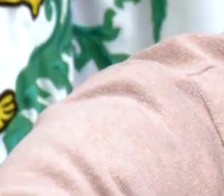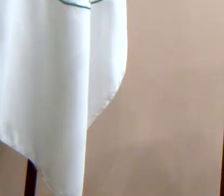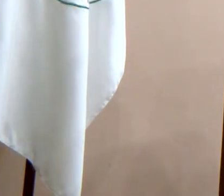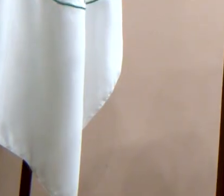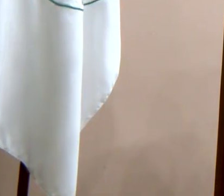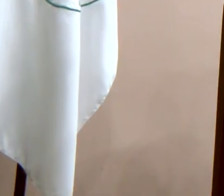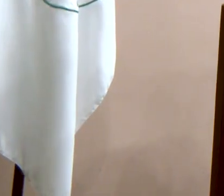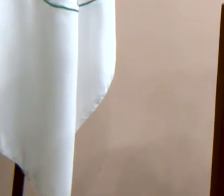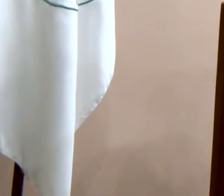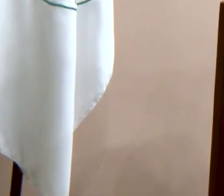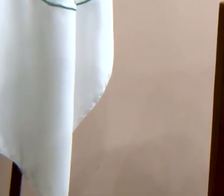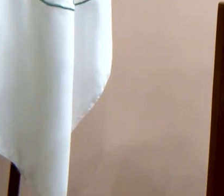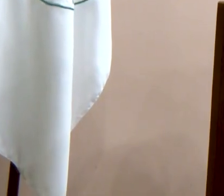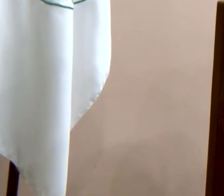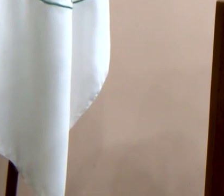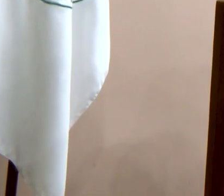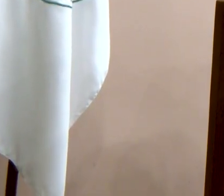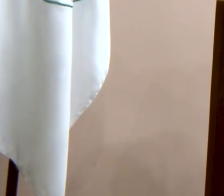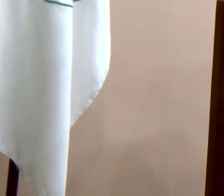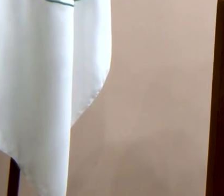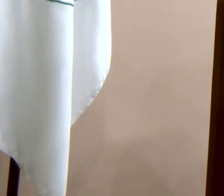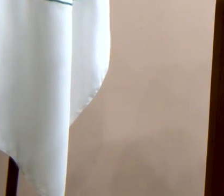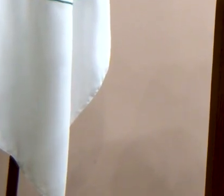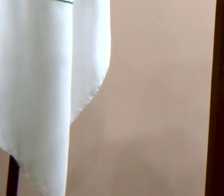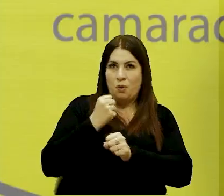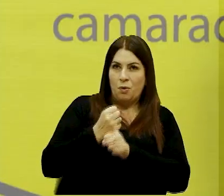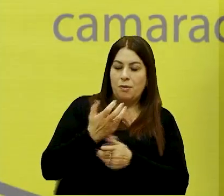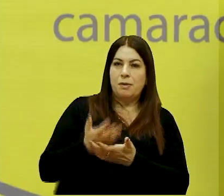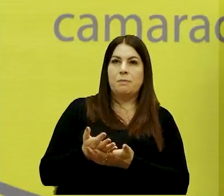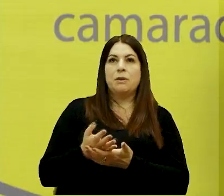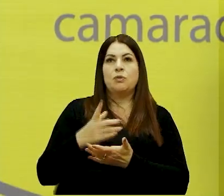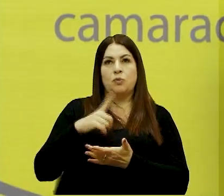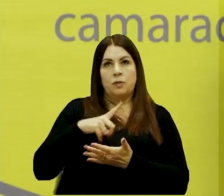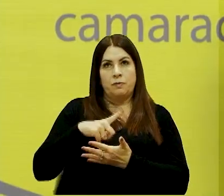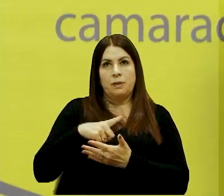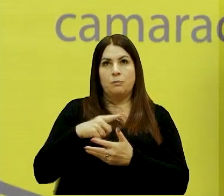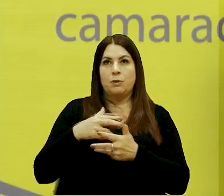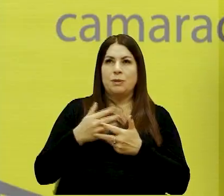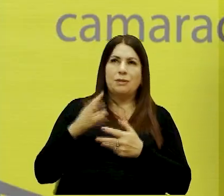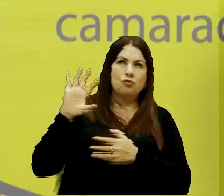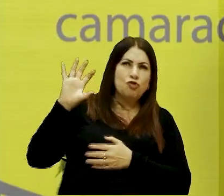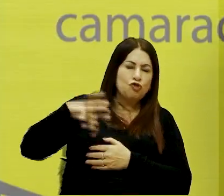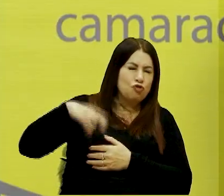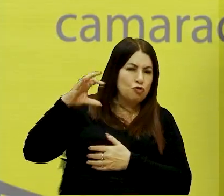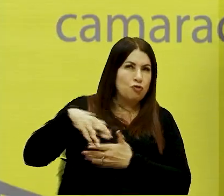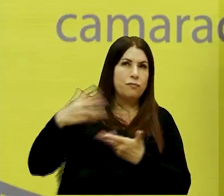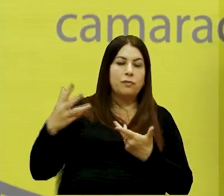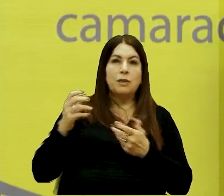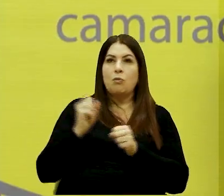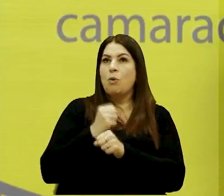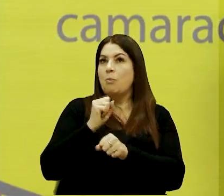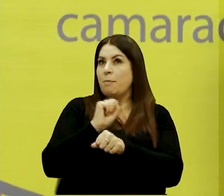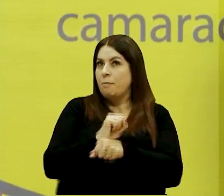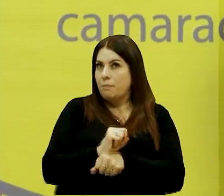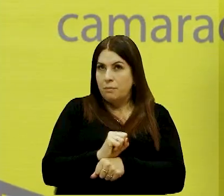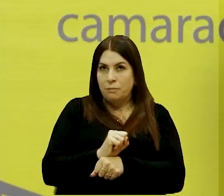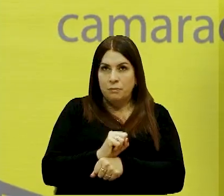Risso. Ele elogiou o andamento dos trabalhos. Tivemos os eventos climáticos, então a obra